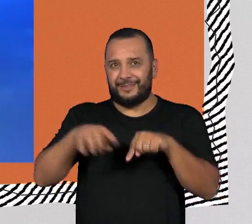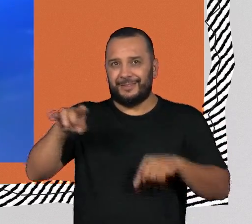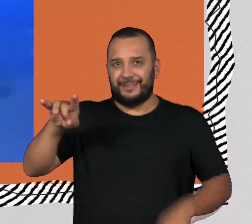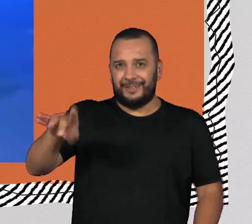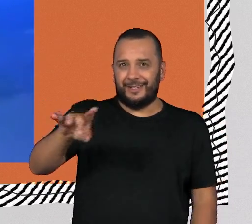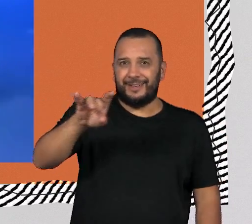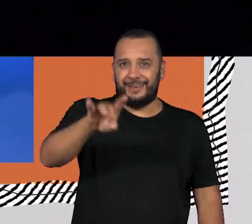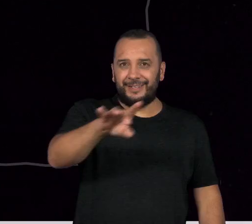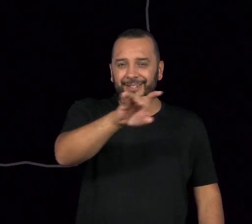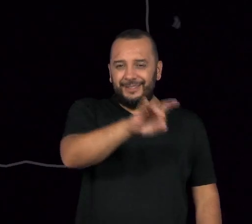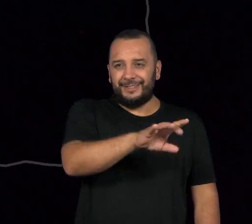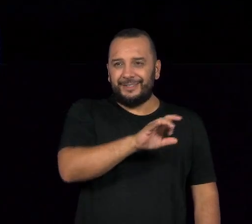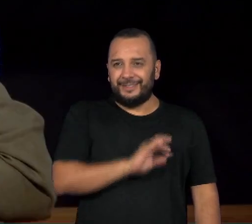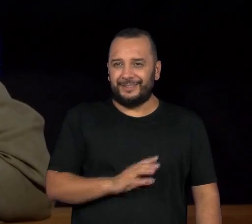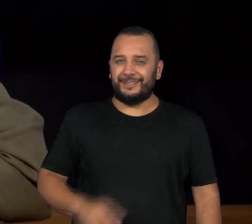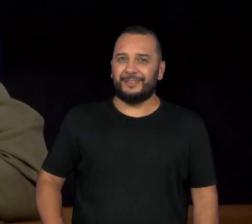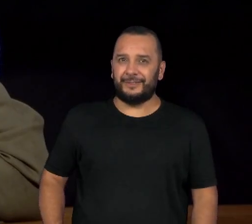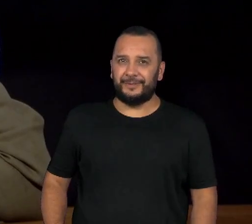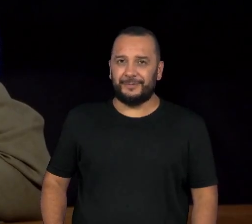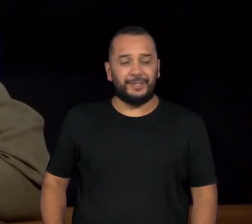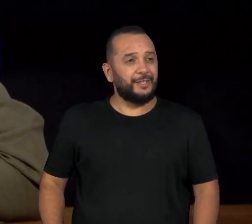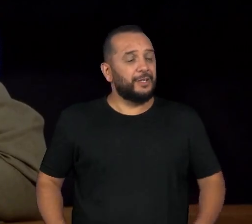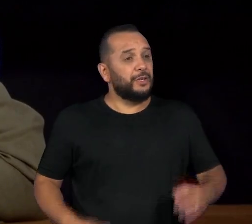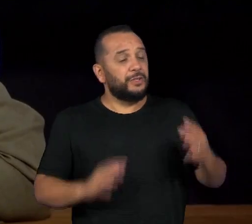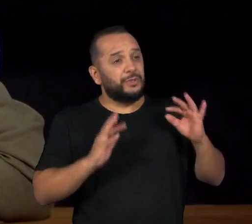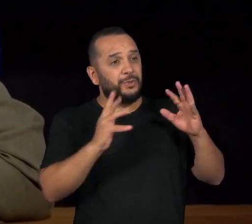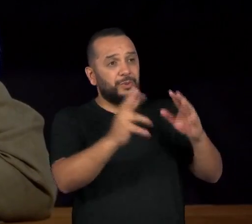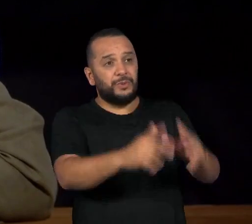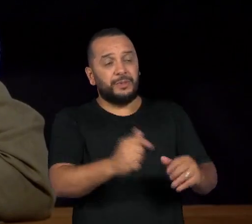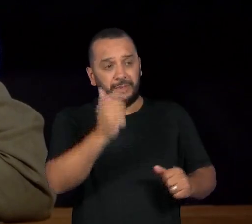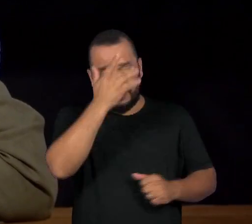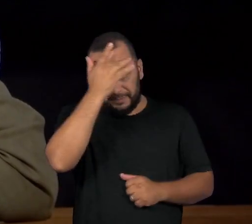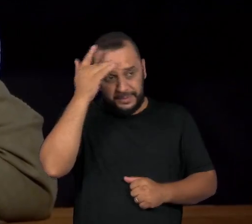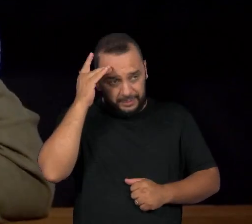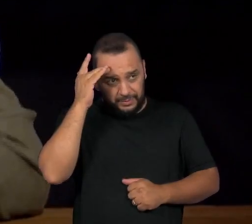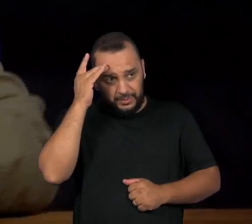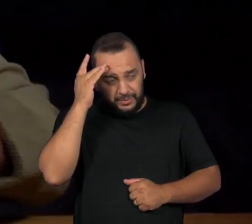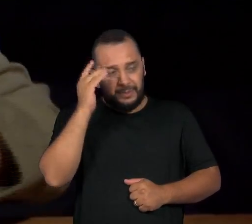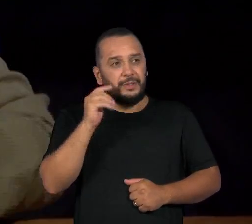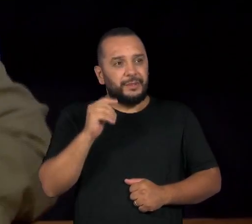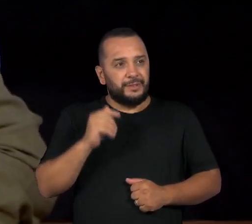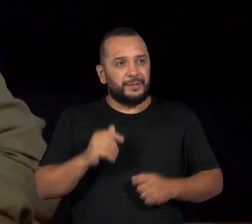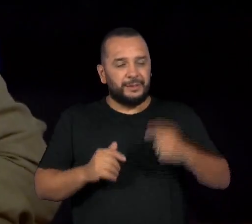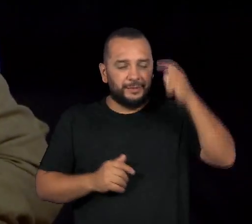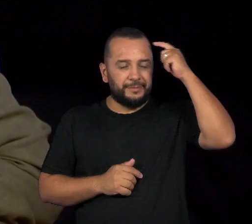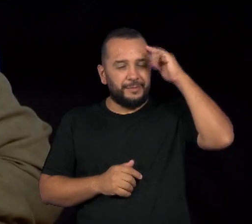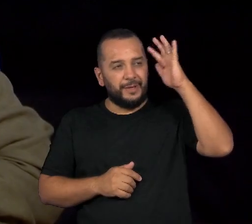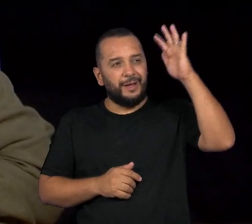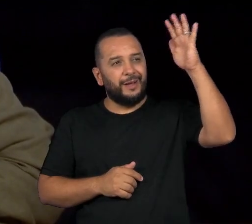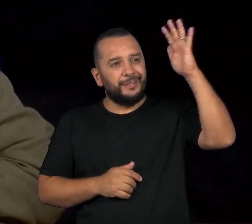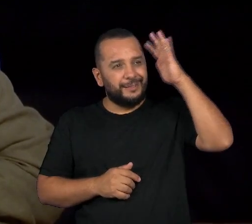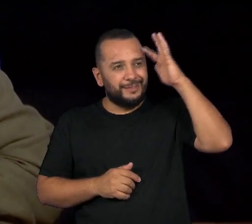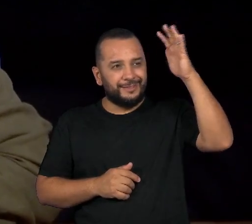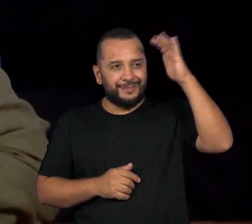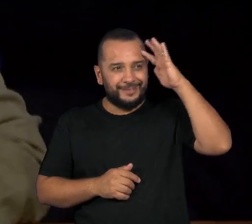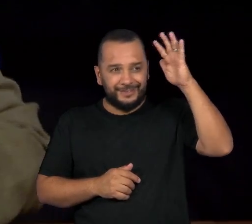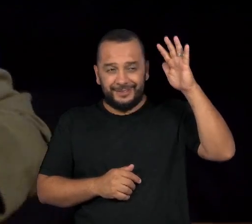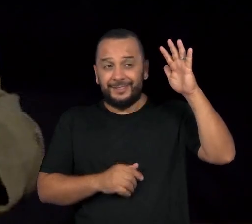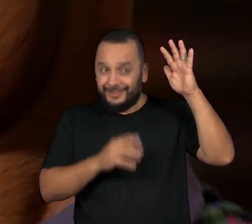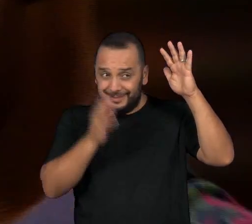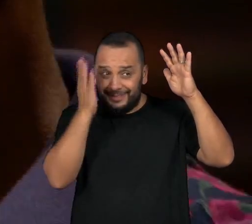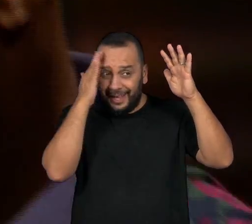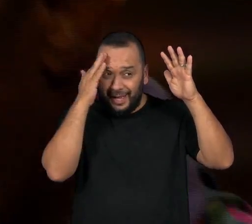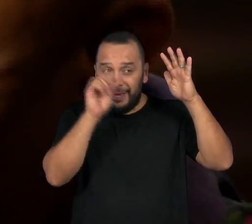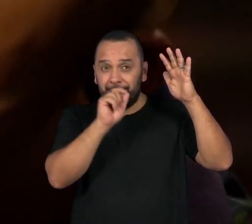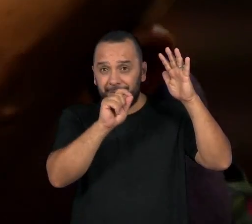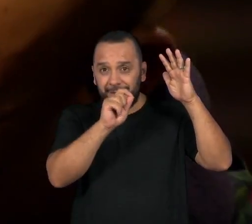no seu quadrado. Todas as pessoas têm na sua mente aquela imagem, né? Você sabe do qual eu tô